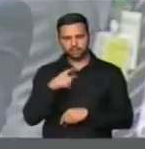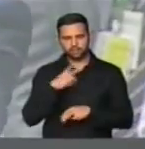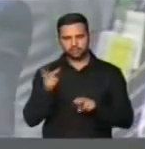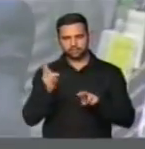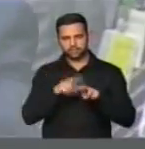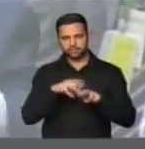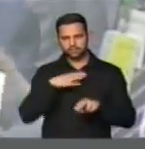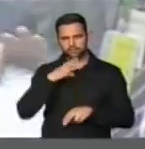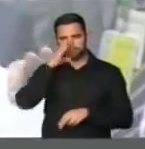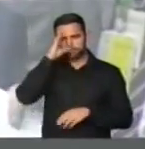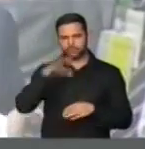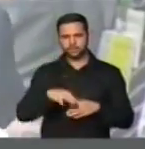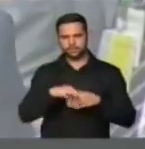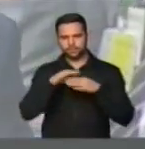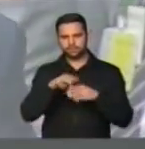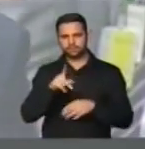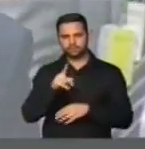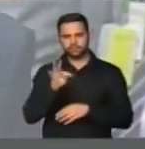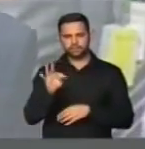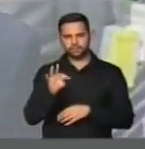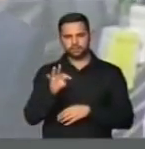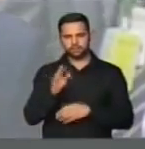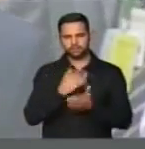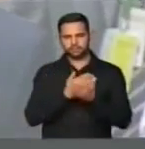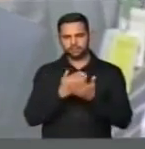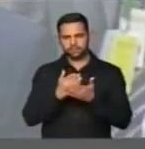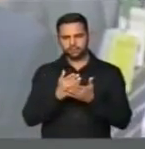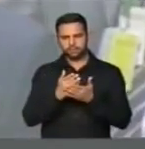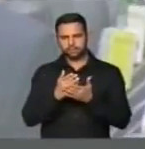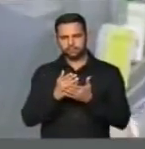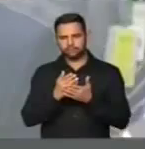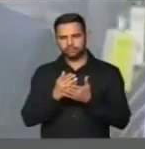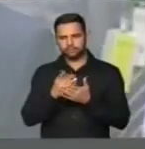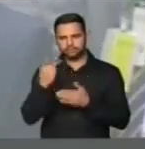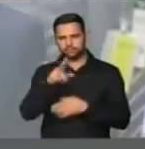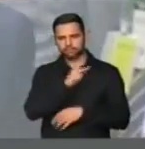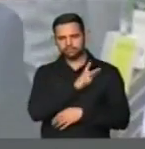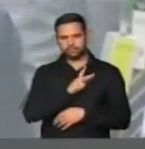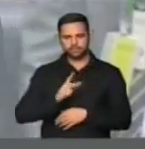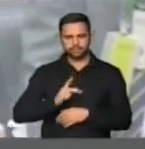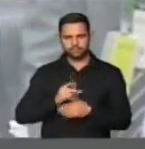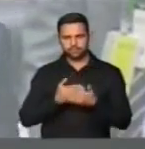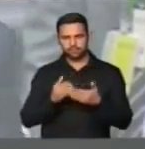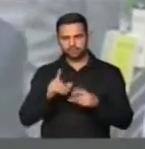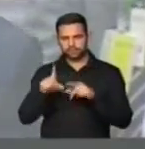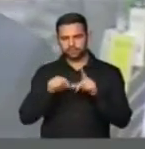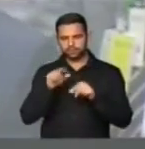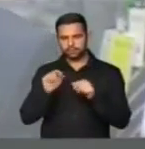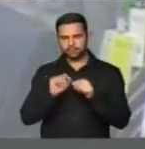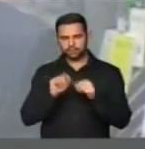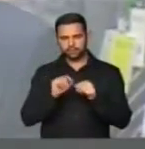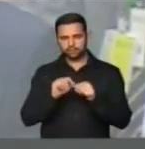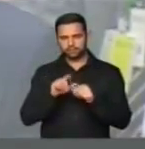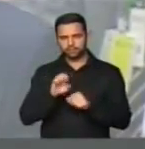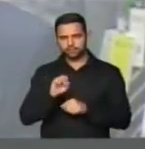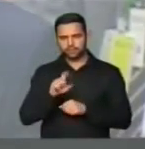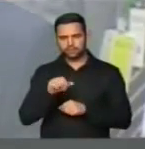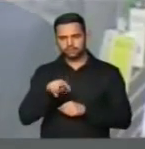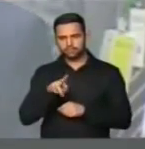dos principais líderes do PT, a começar do seu presidente. A seleção que faço é do Sérgio